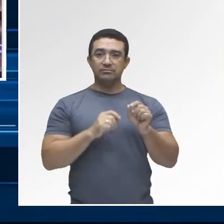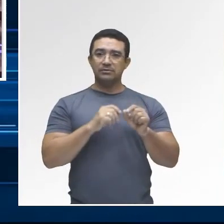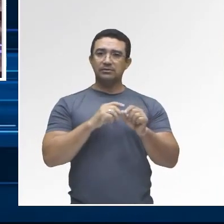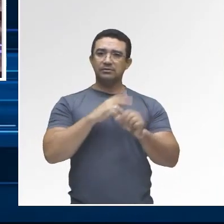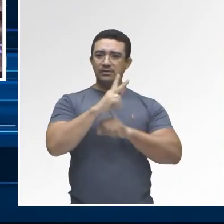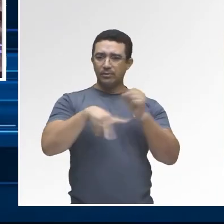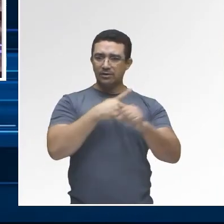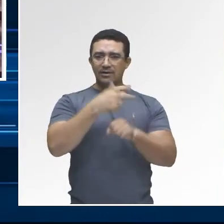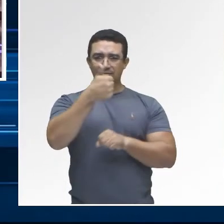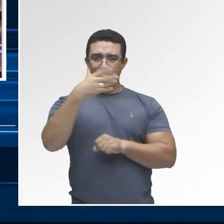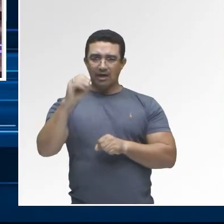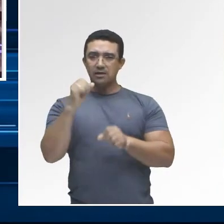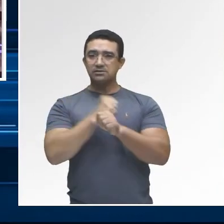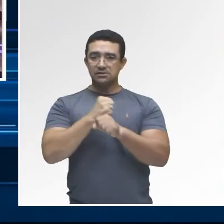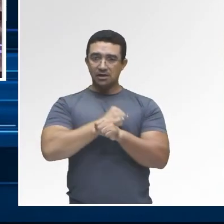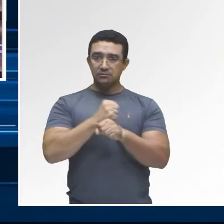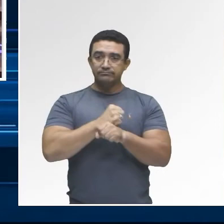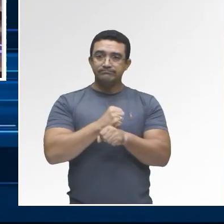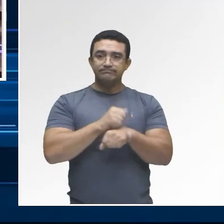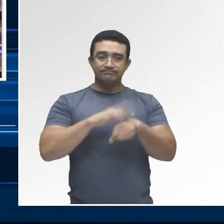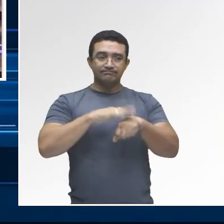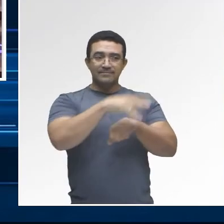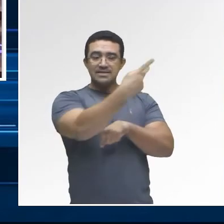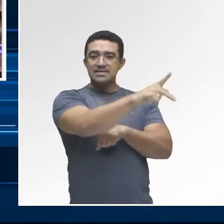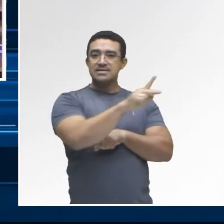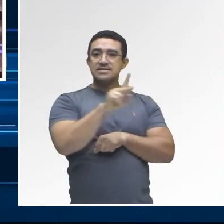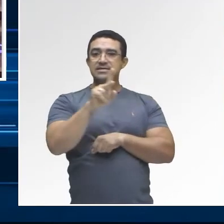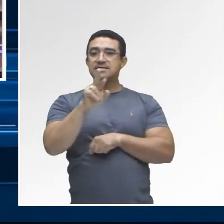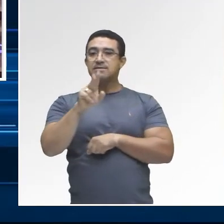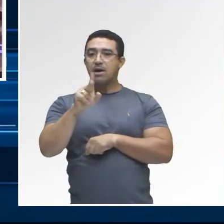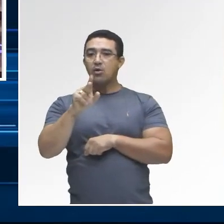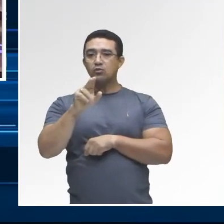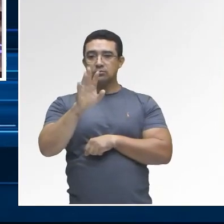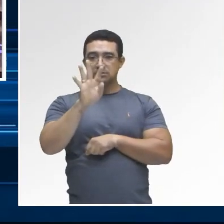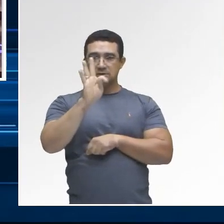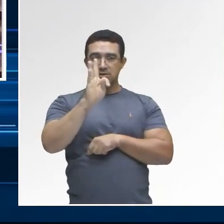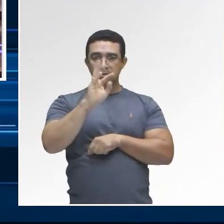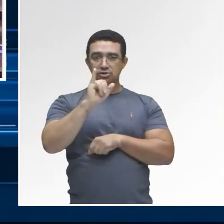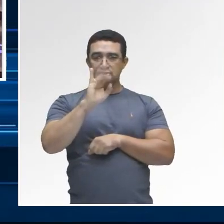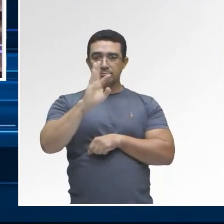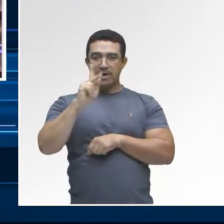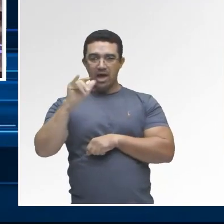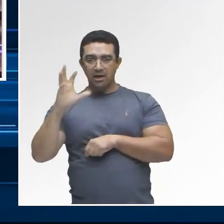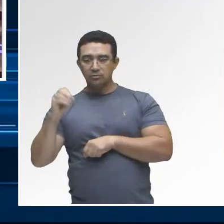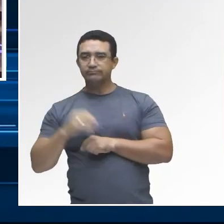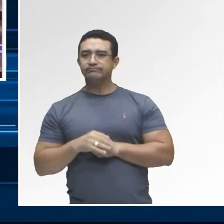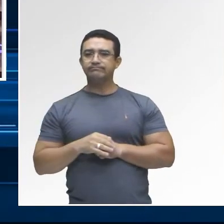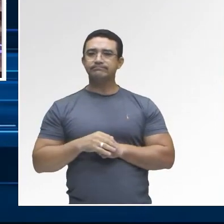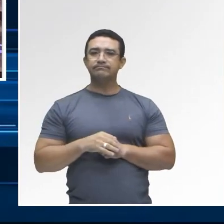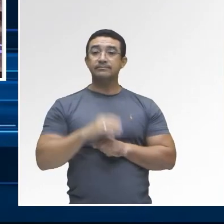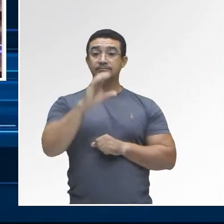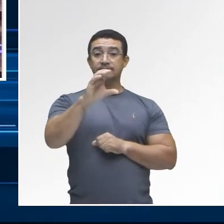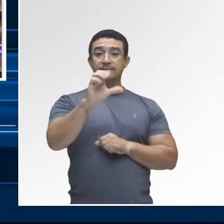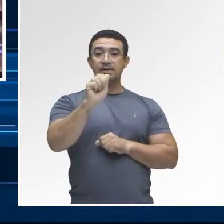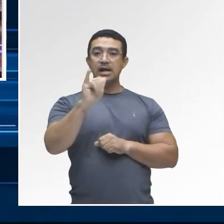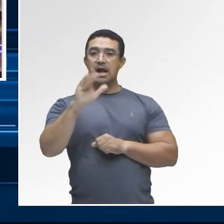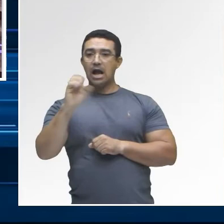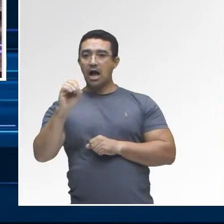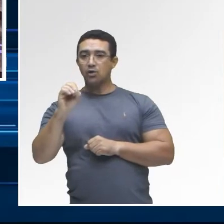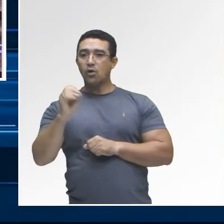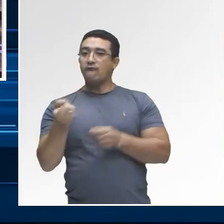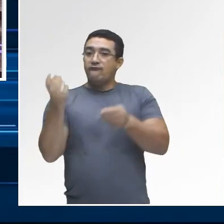anos depois, o irmão do Tibério Graco, Caio Graco, ele vai retomar as ideias do